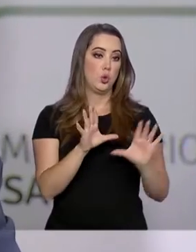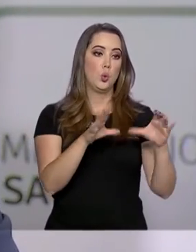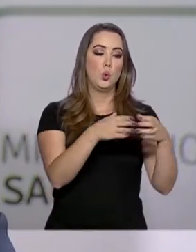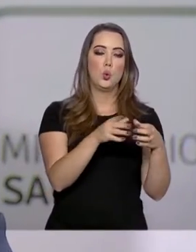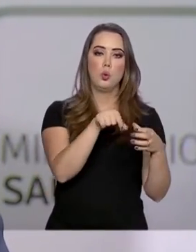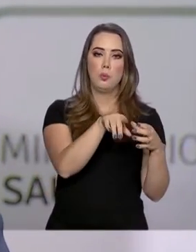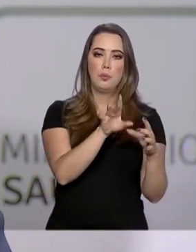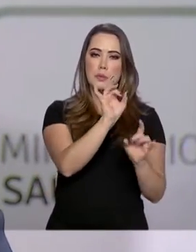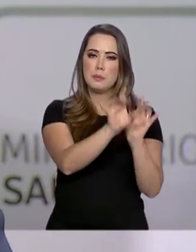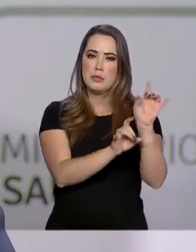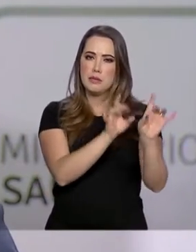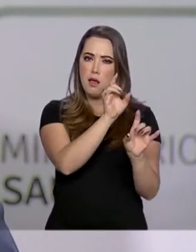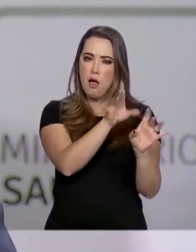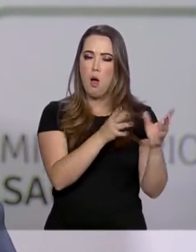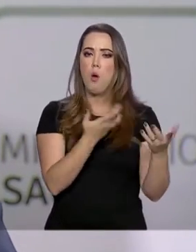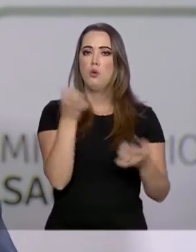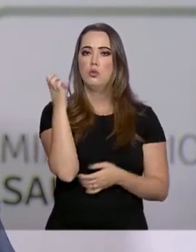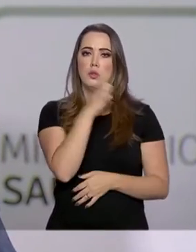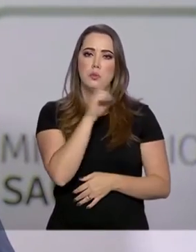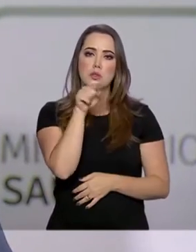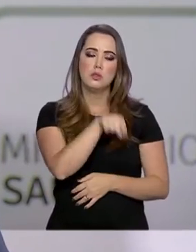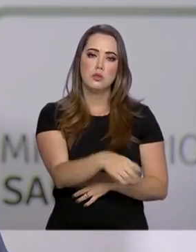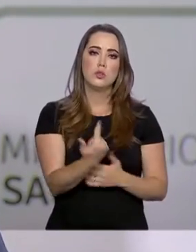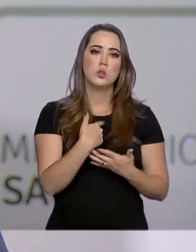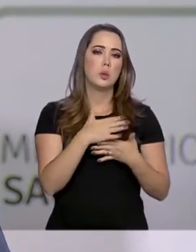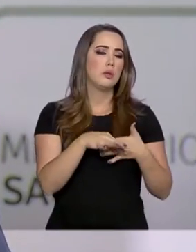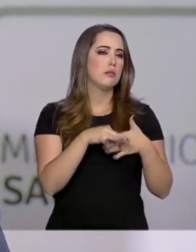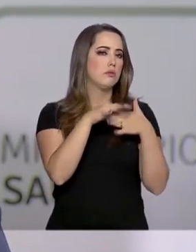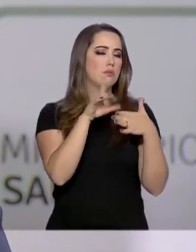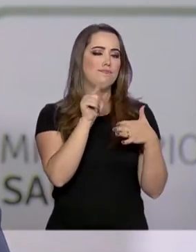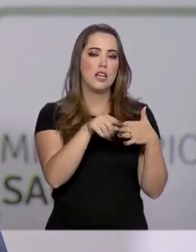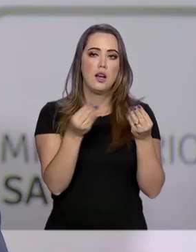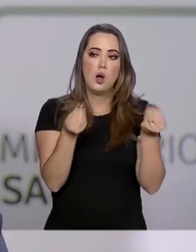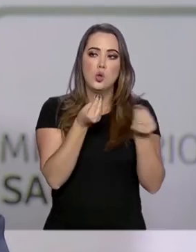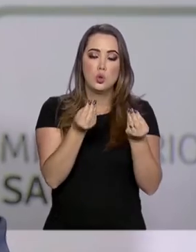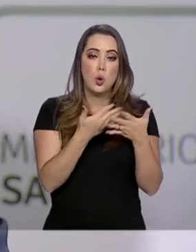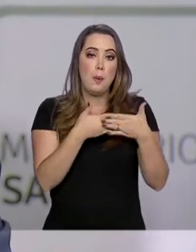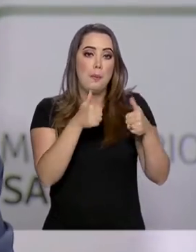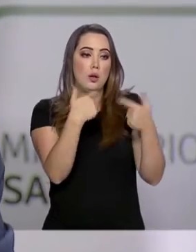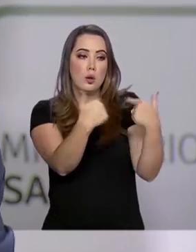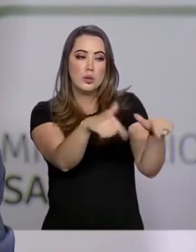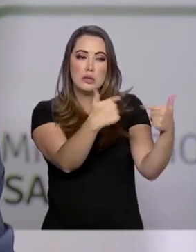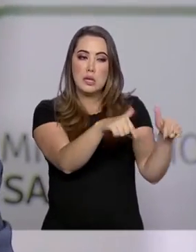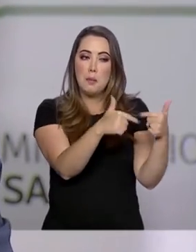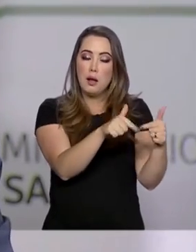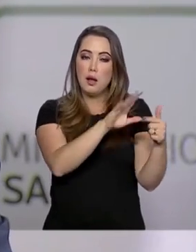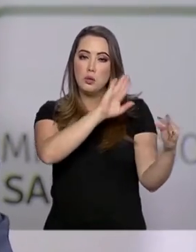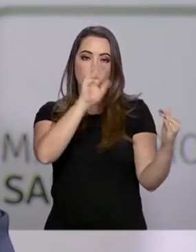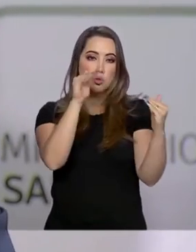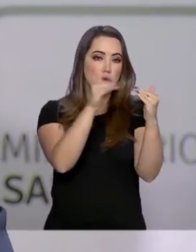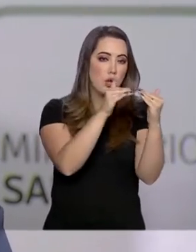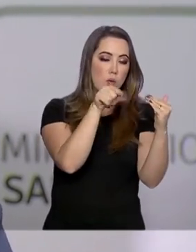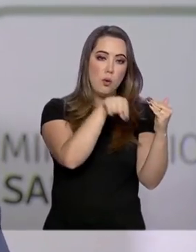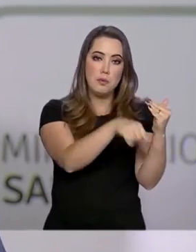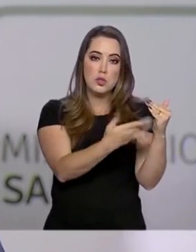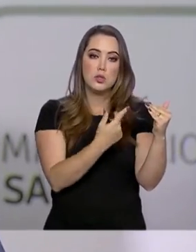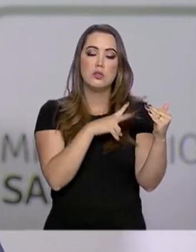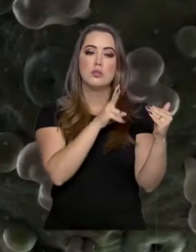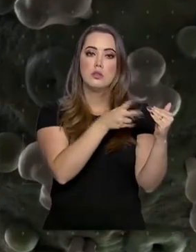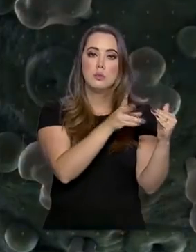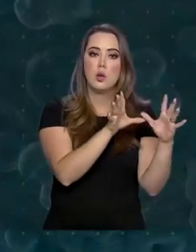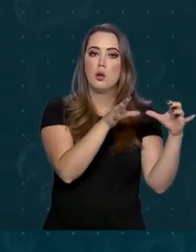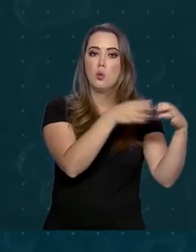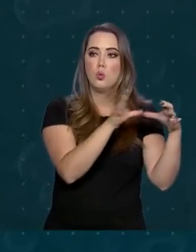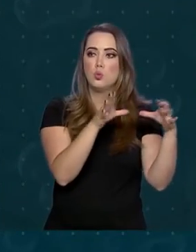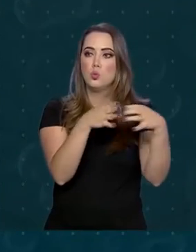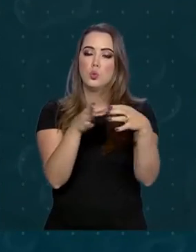especialistas para tomar as melhores medidas possíveis, de acordo e proporcionalmente a cada cenário e cada risco.